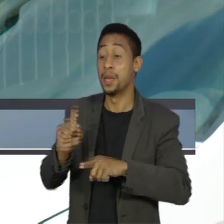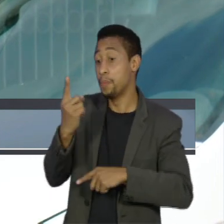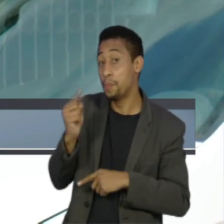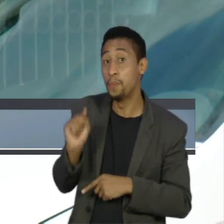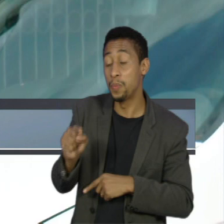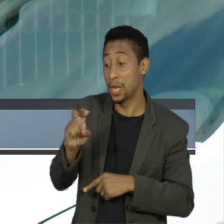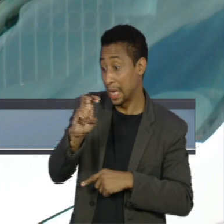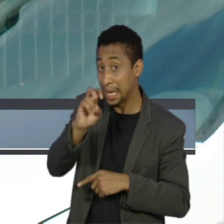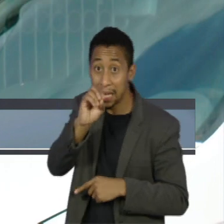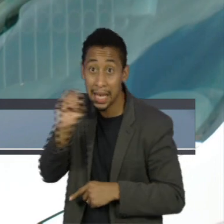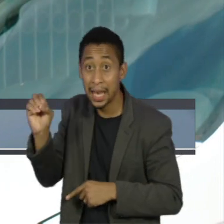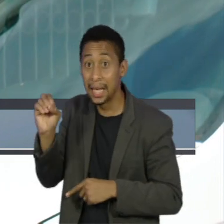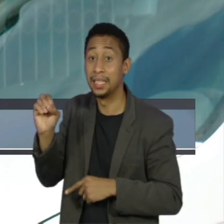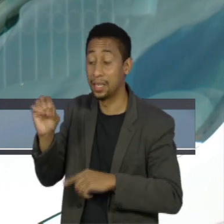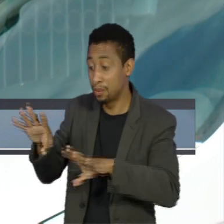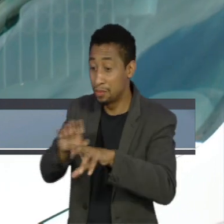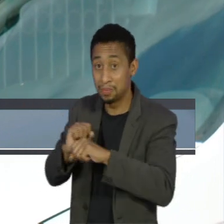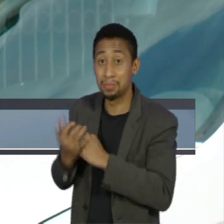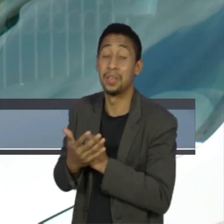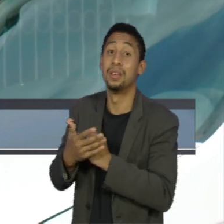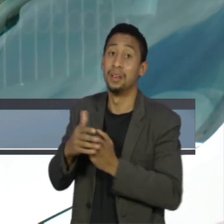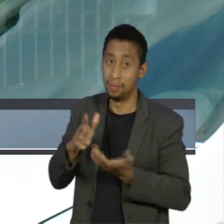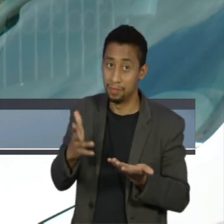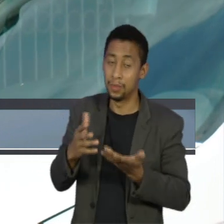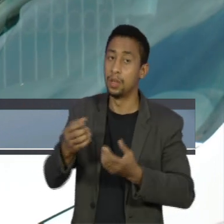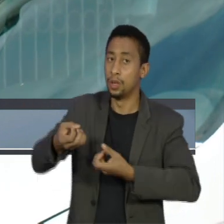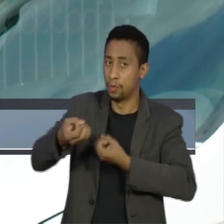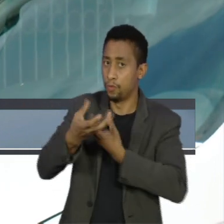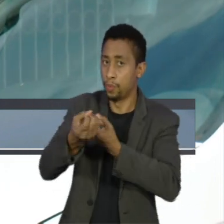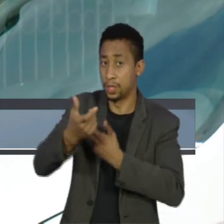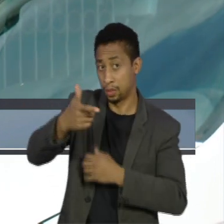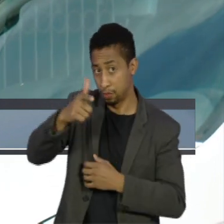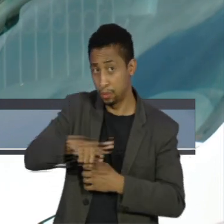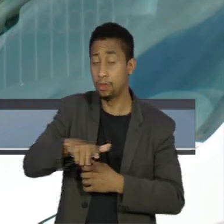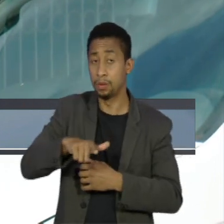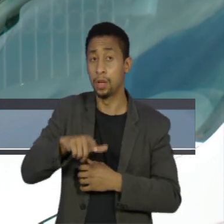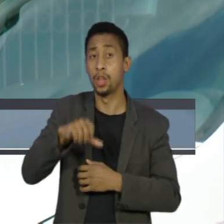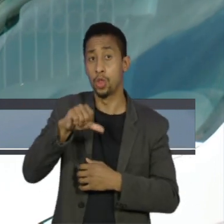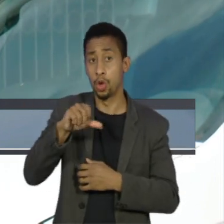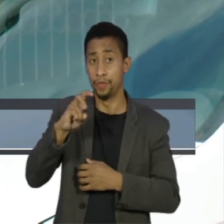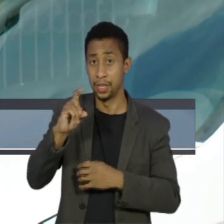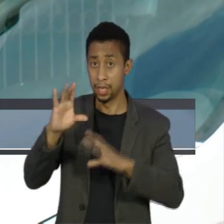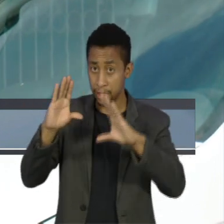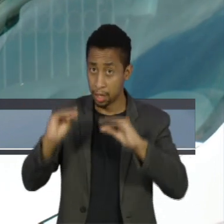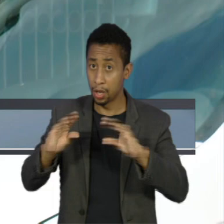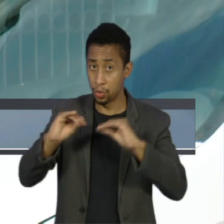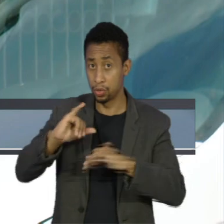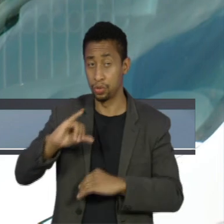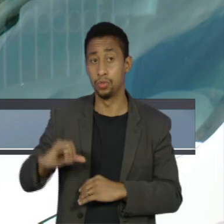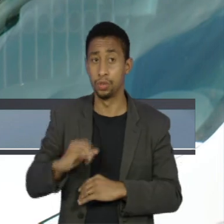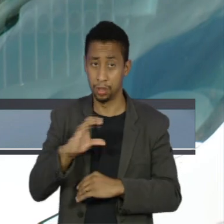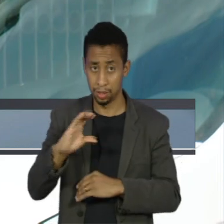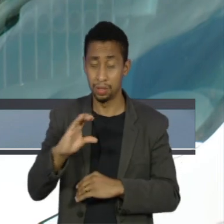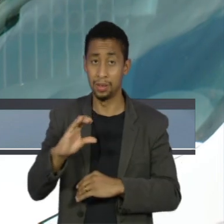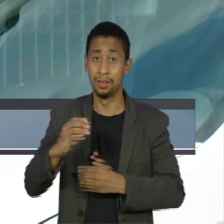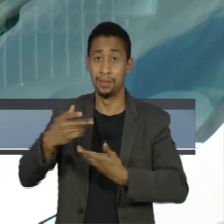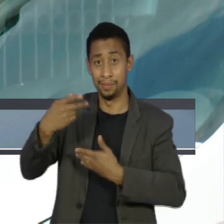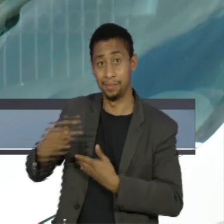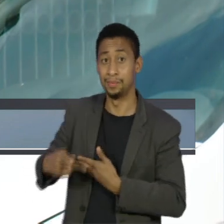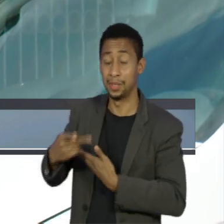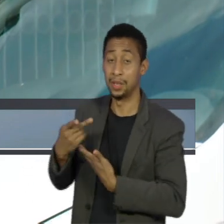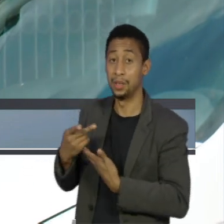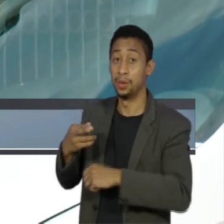mortes causadas pela doença. Mais informações você vê às 9h15 da noite no Jornal da Cultura. De Cacoal,